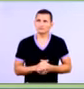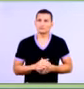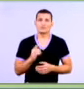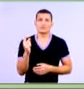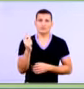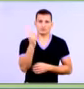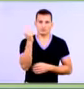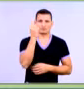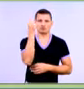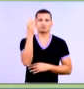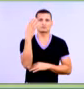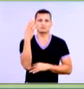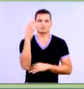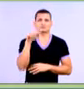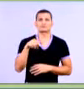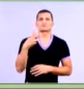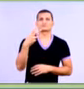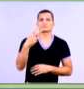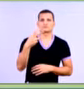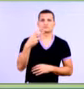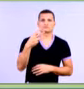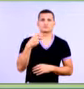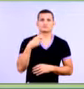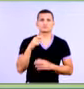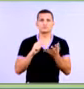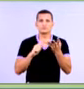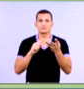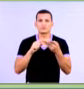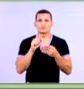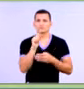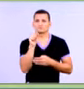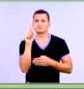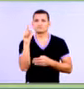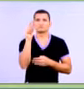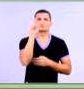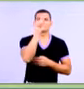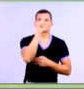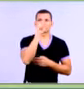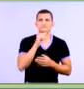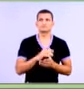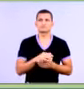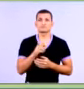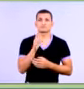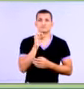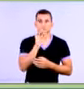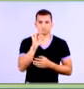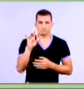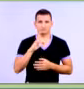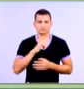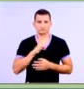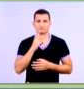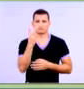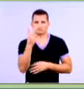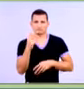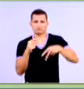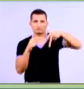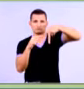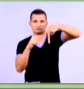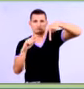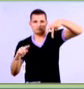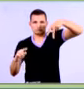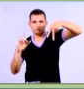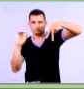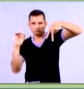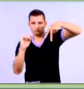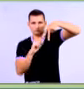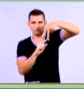altura dessa árvore é o quê? 3. Então, cada nó contém 2 ligações, o filo esquerdo e o filo direito. Então,